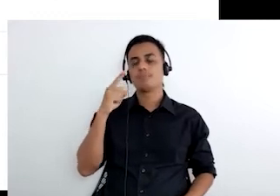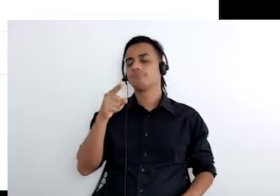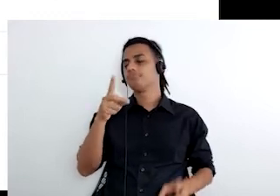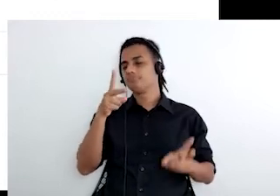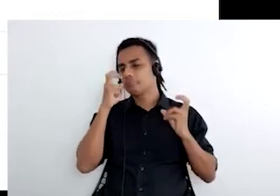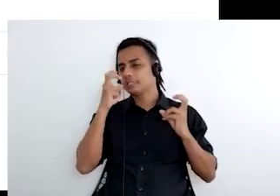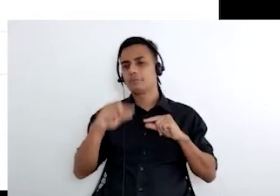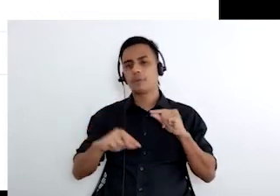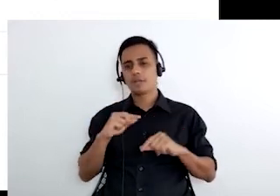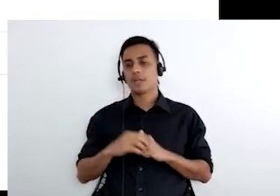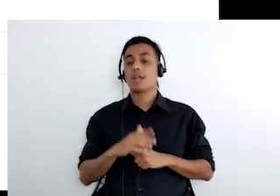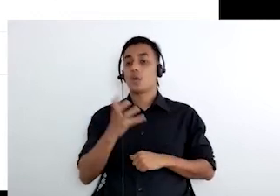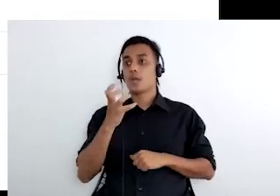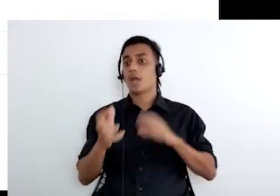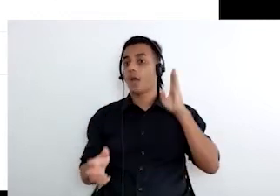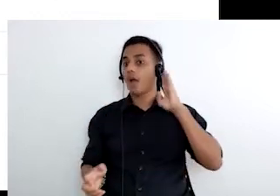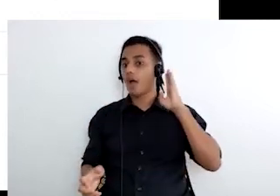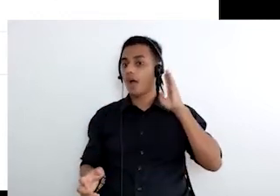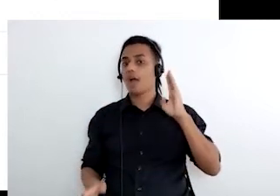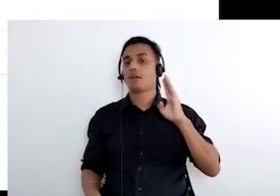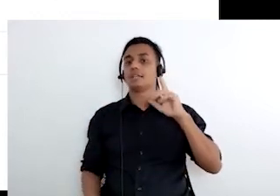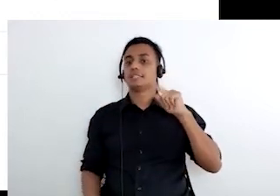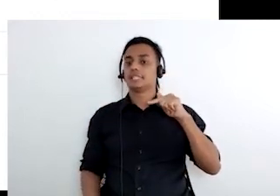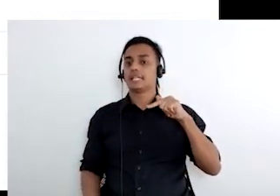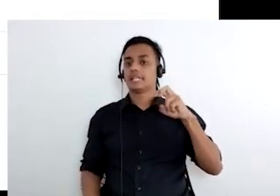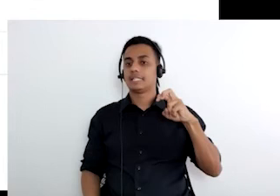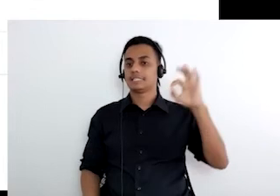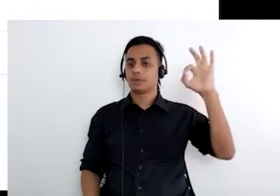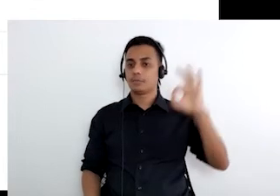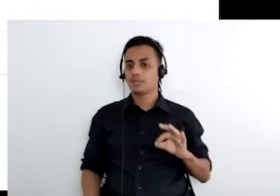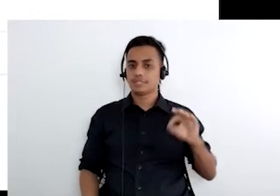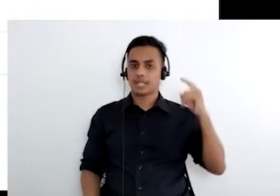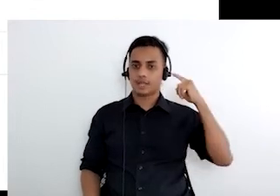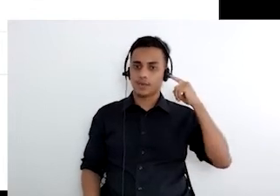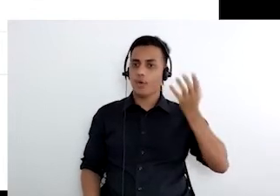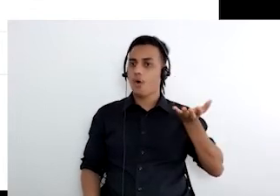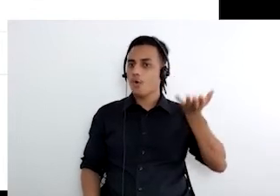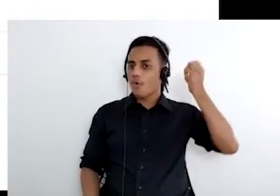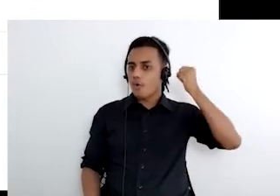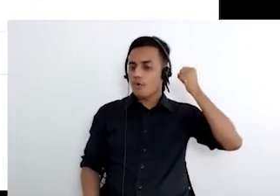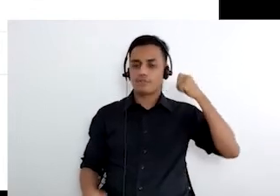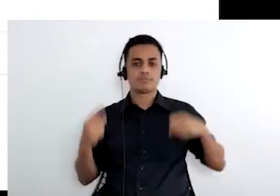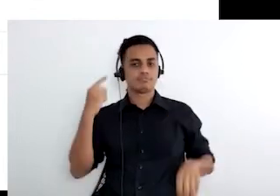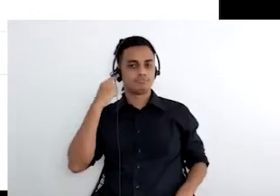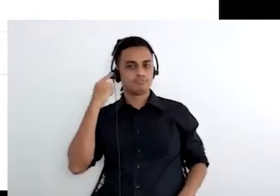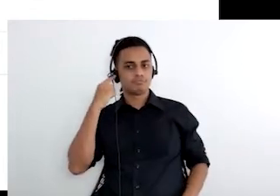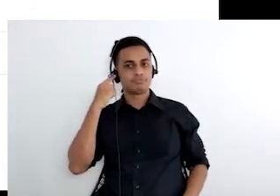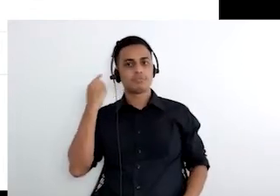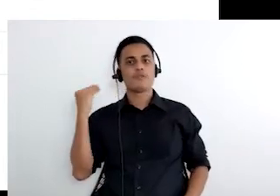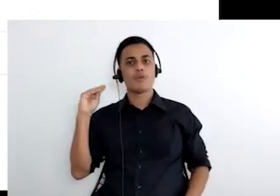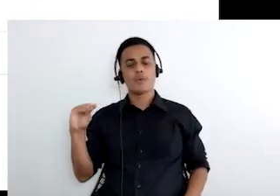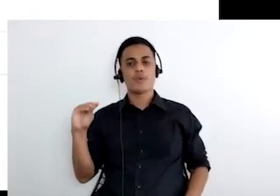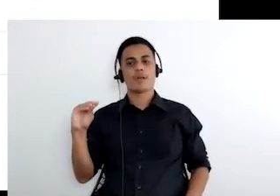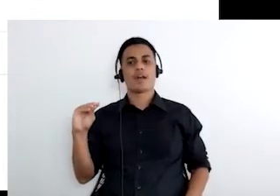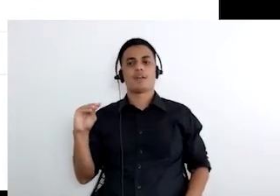o fone à direita 75% do som. E para o fone à esquerda, eu vou colocar